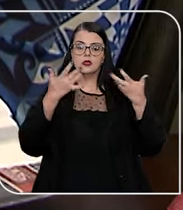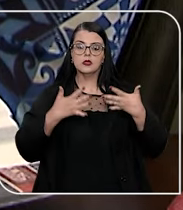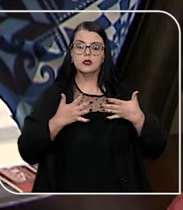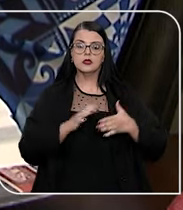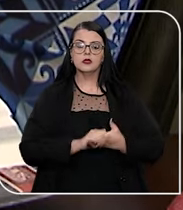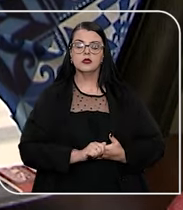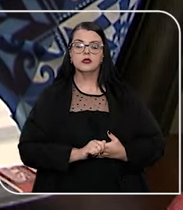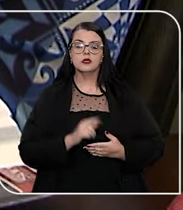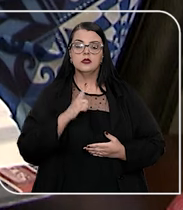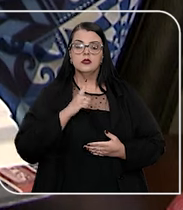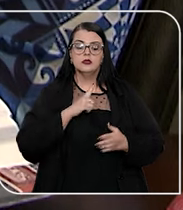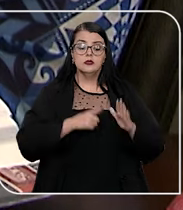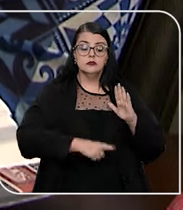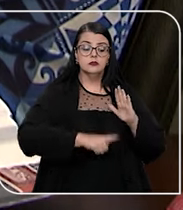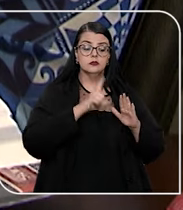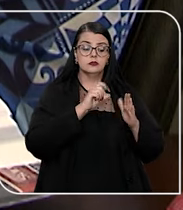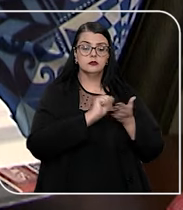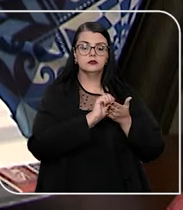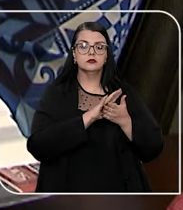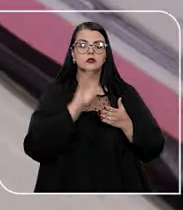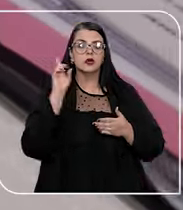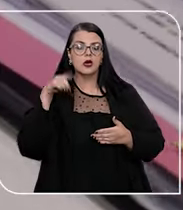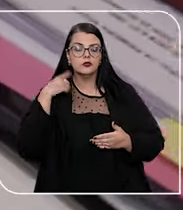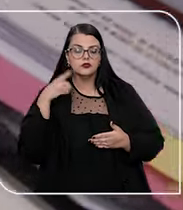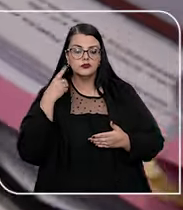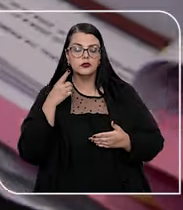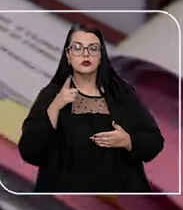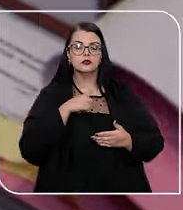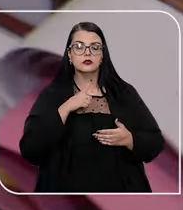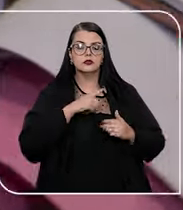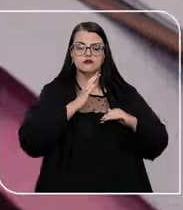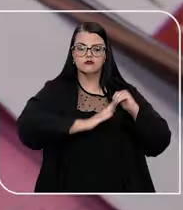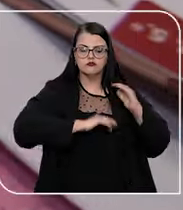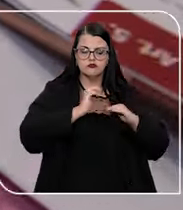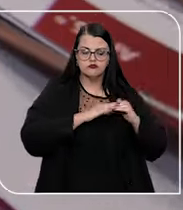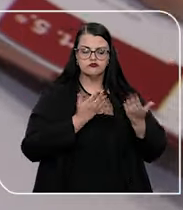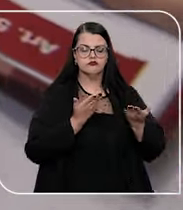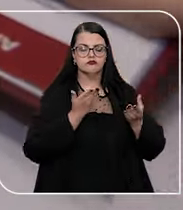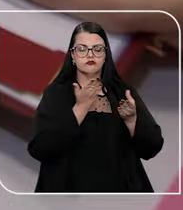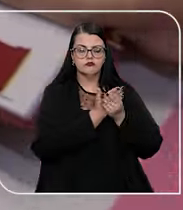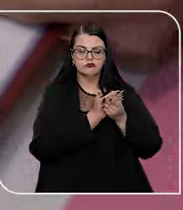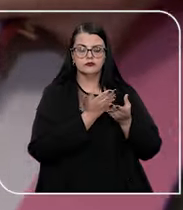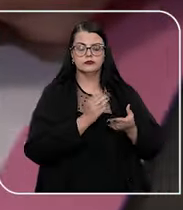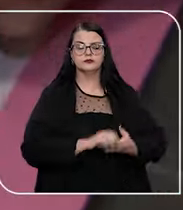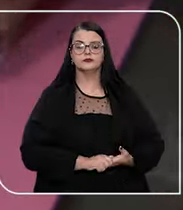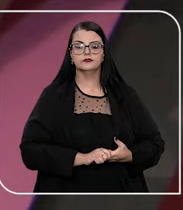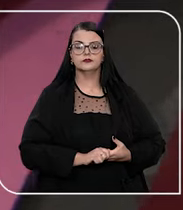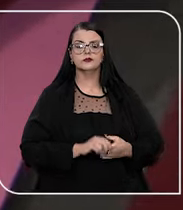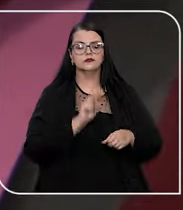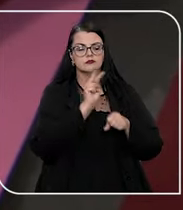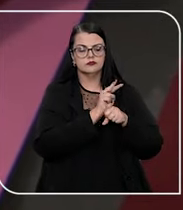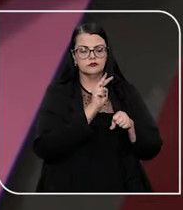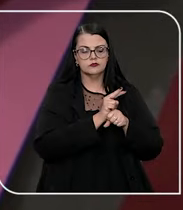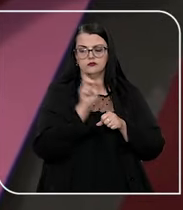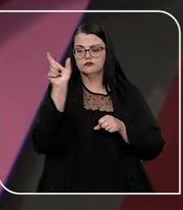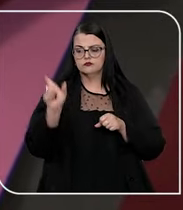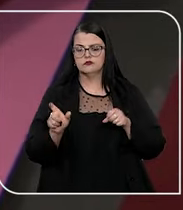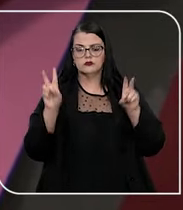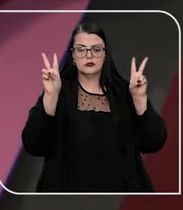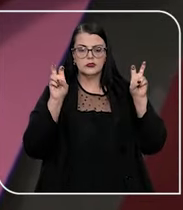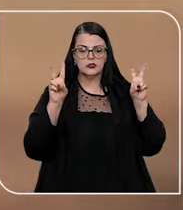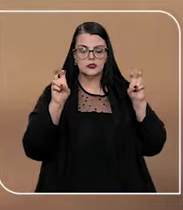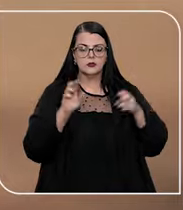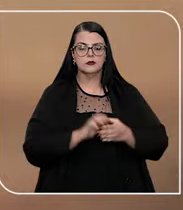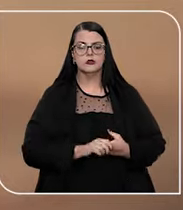relatora pontuou que além da exceção de pré-executividade os advogados seguiram atuando no processo e realizaram inclusive defesa de